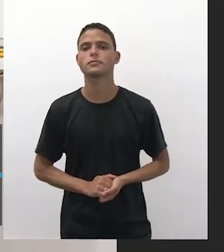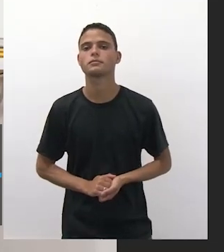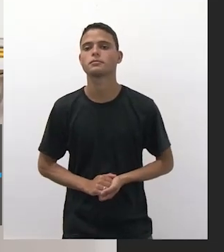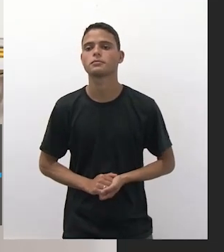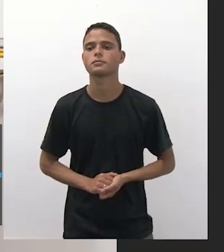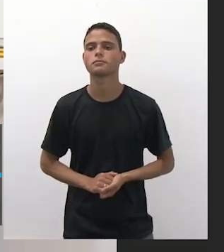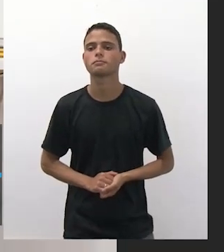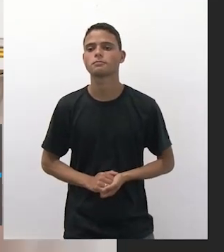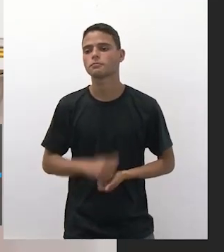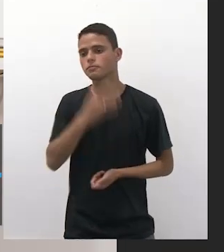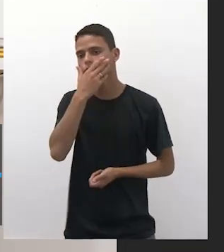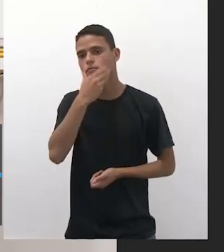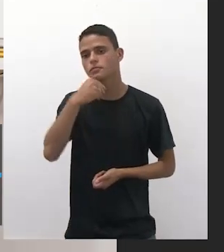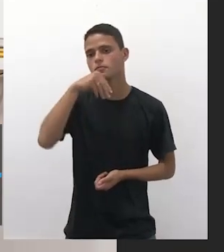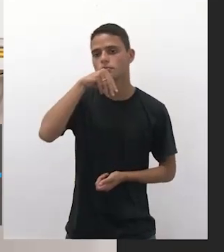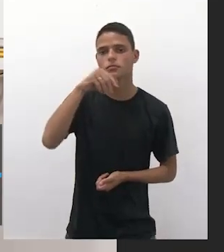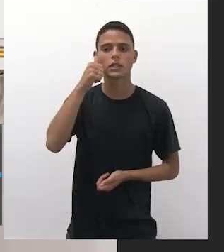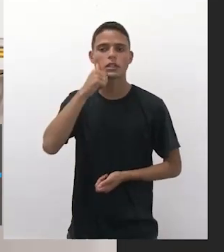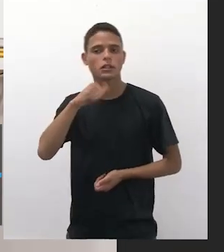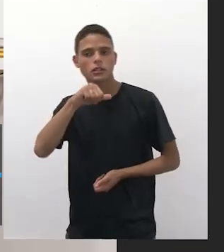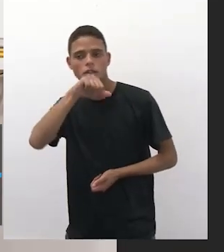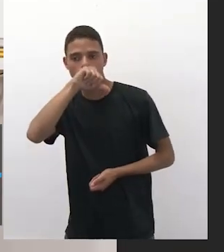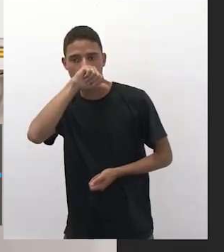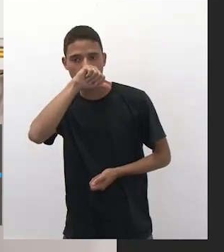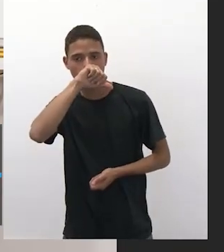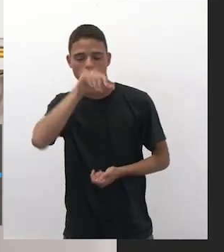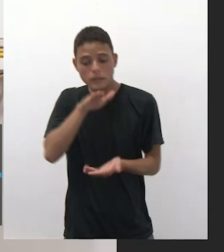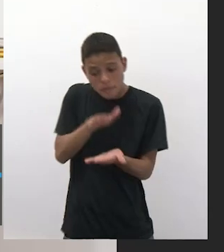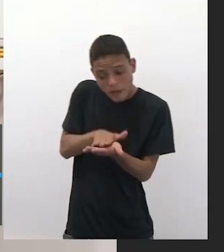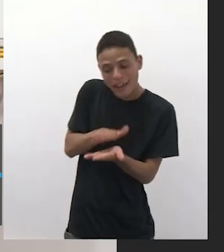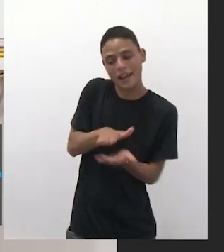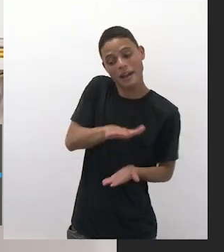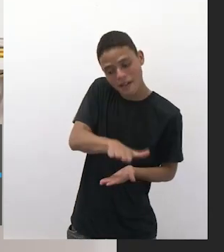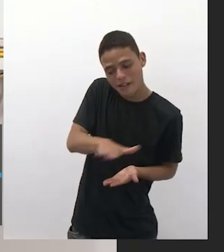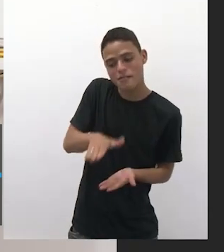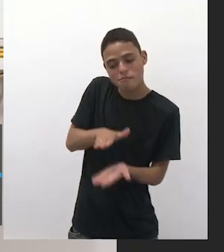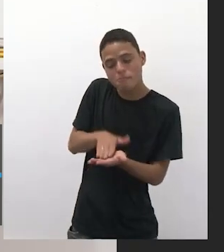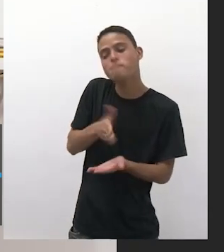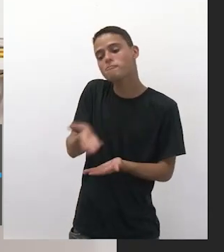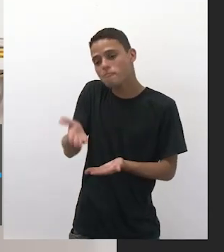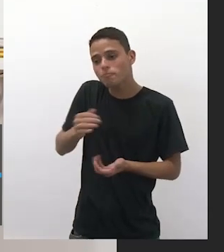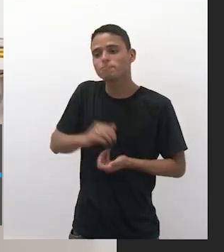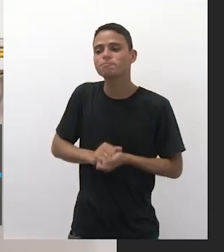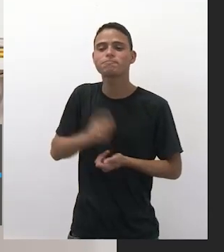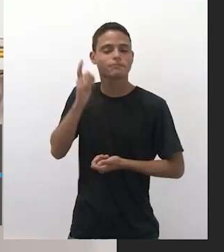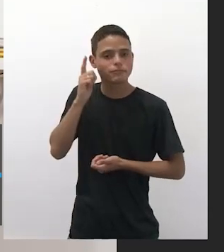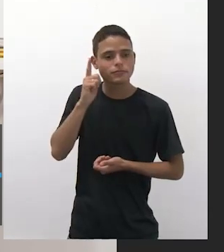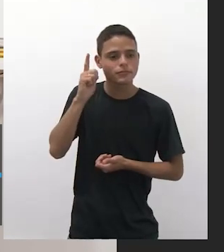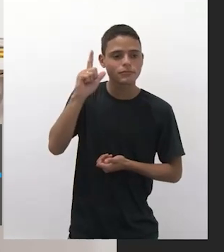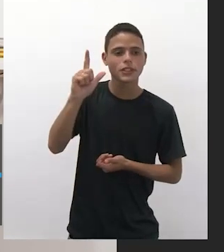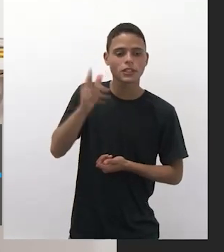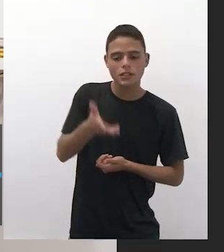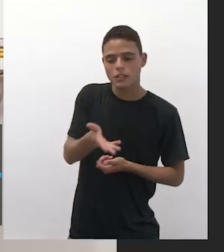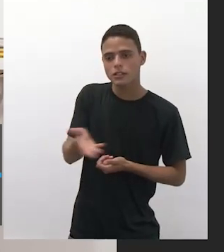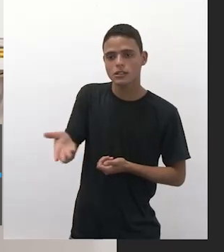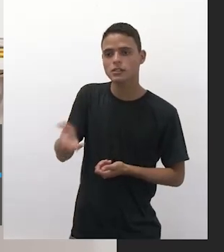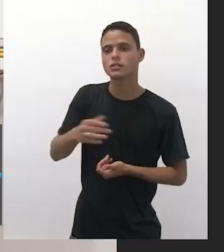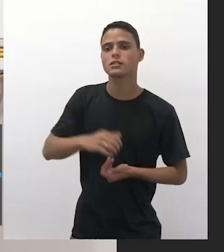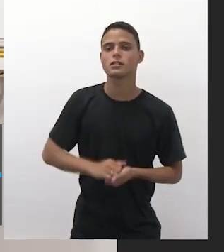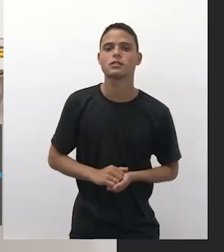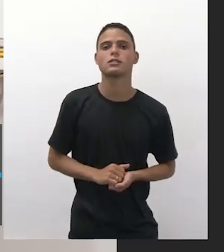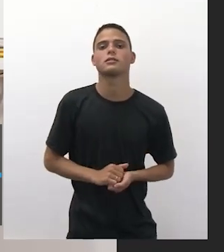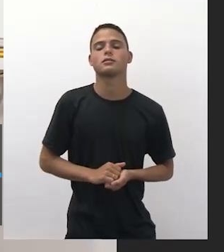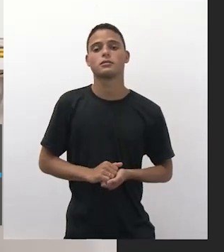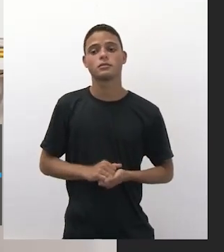E meu pai, minha mãe ficaram todos, né? Ai, parabéns, tá vendo que vale a pena, né? Por mais que eles não tinham,